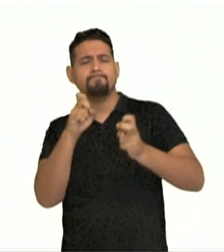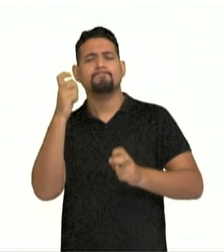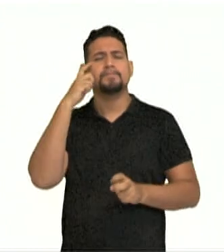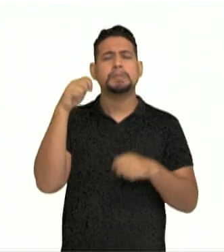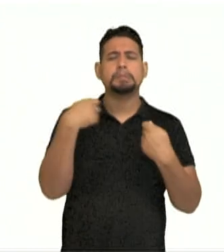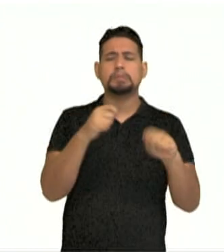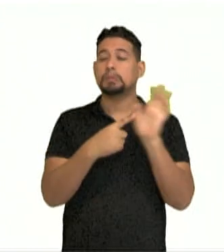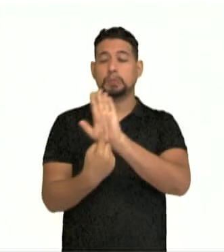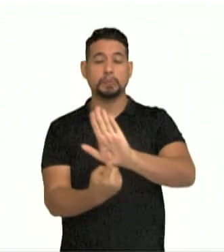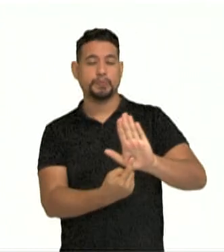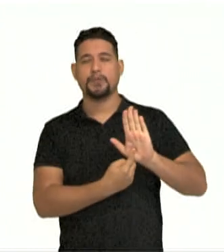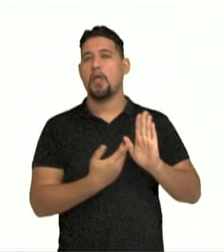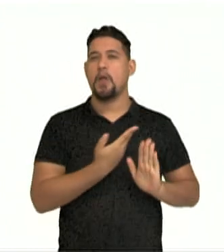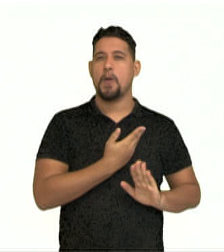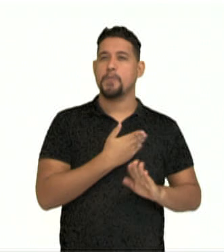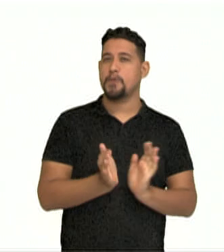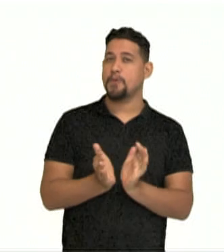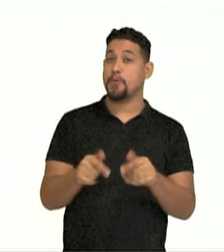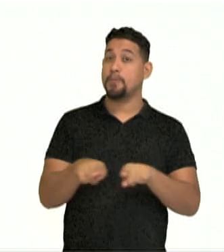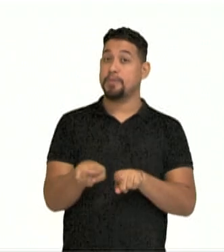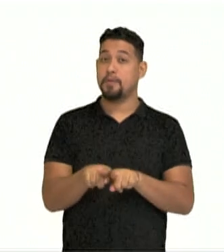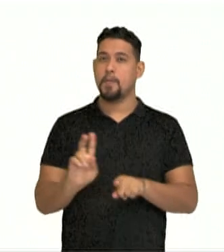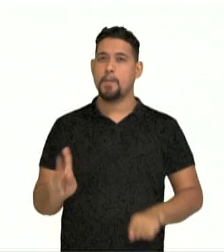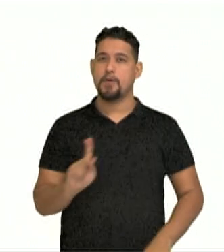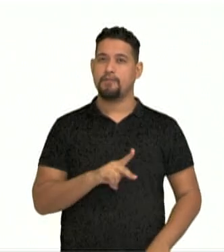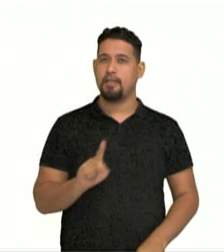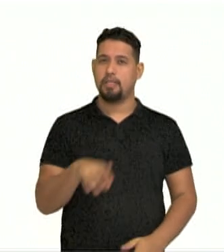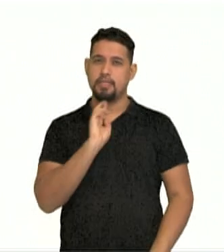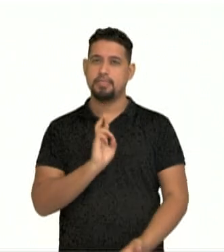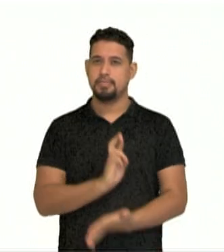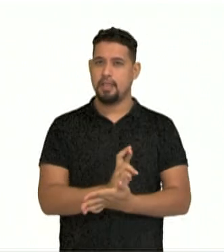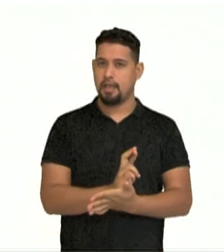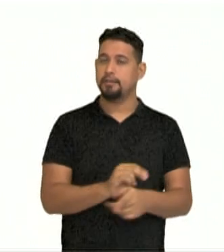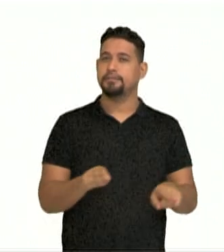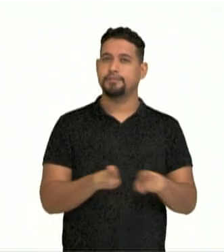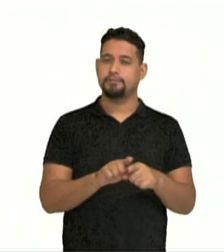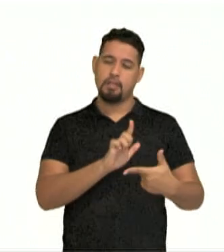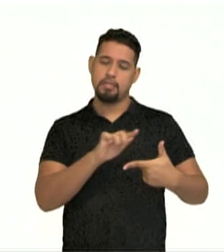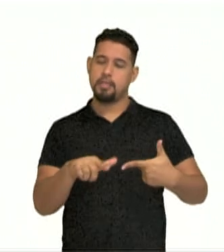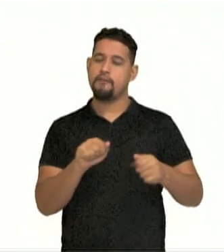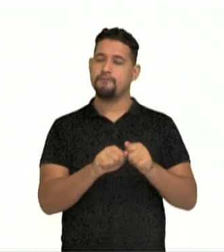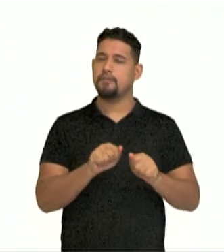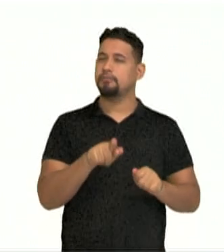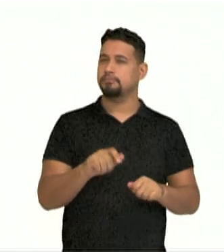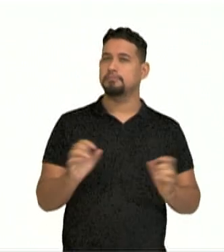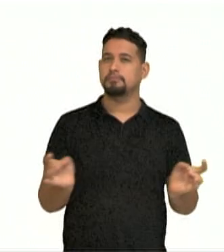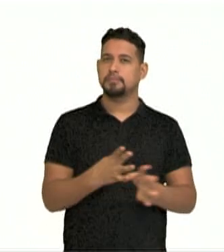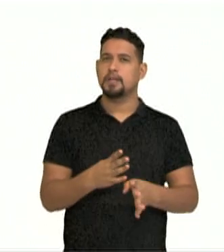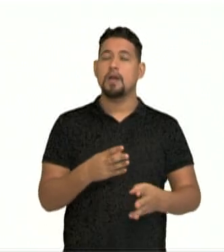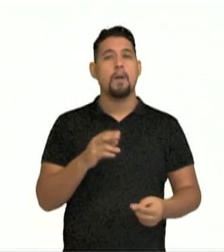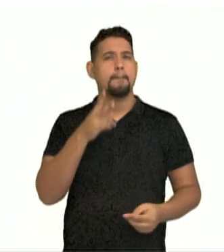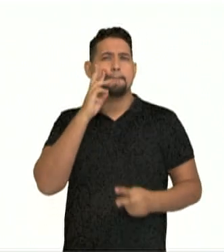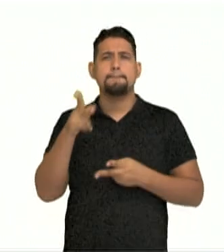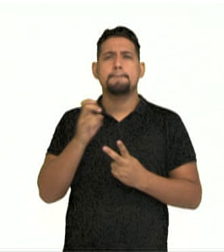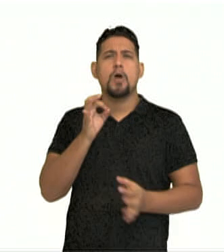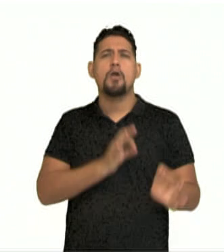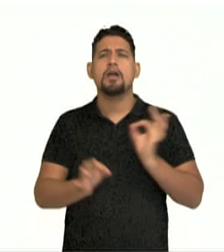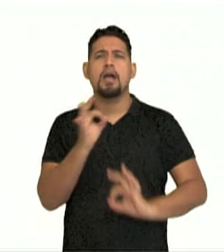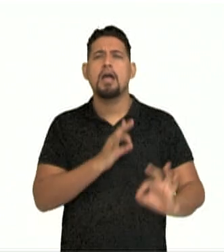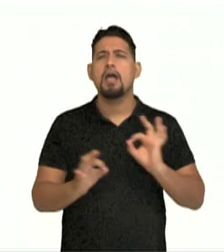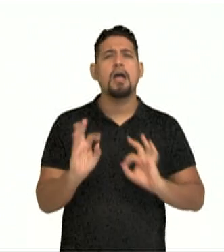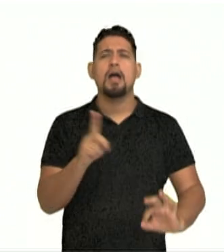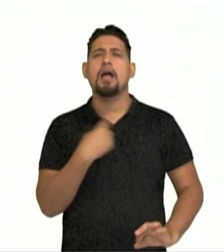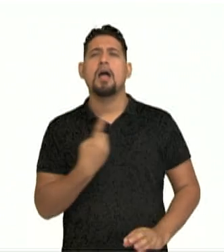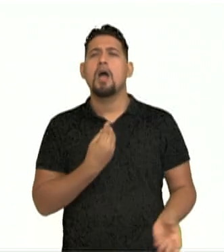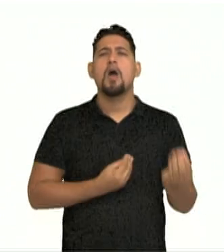precisa expor para colegas da turma e para seu professor os resultados de uma enquete realizada por você. Como podemos nos